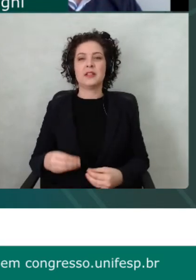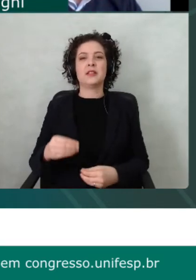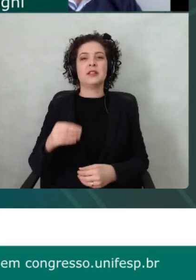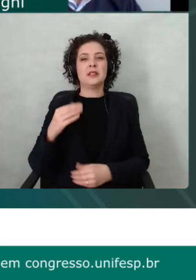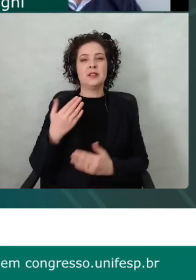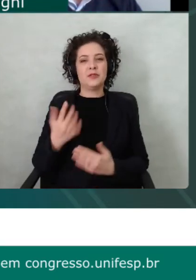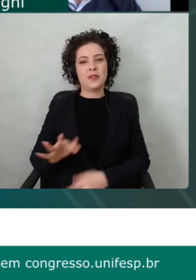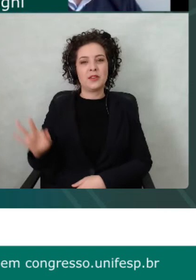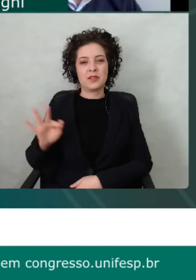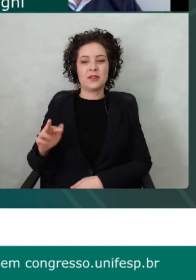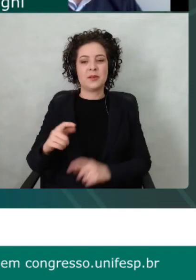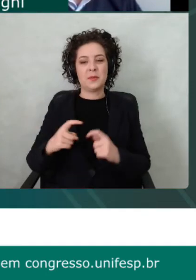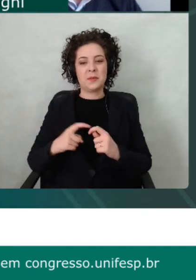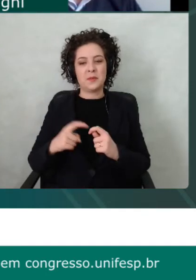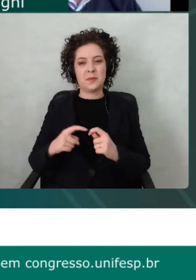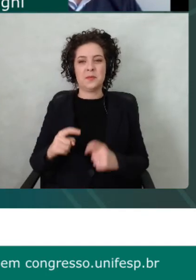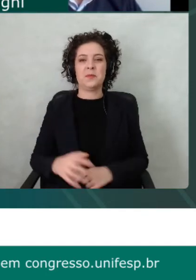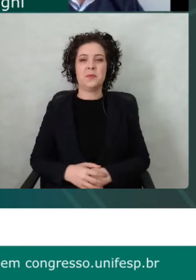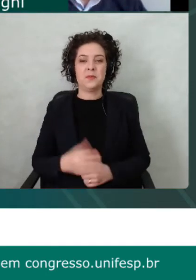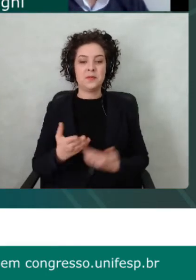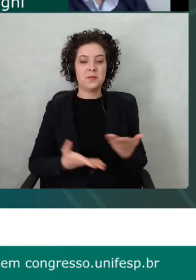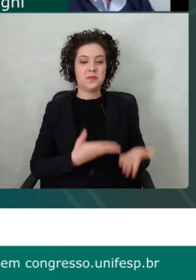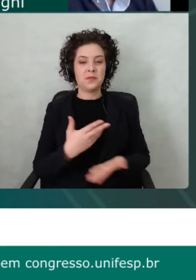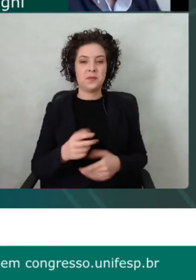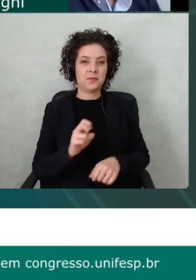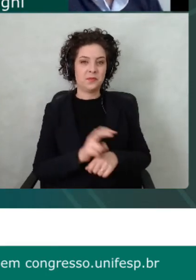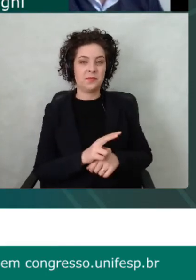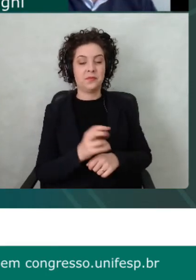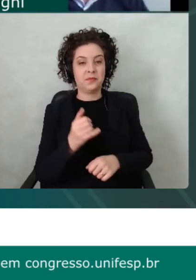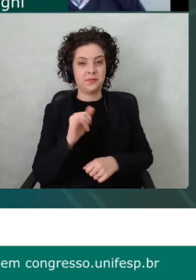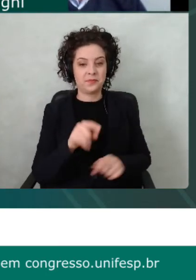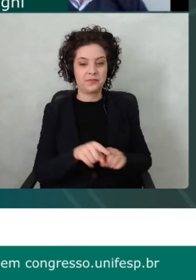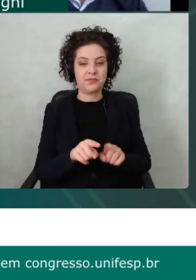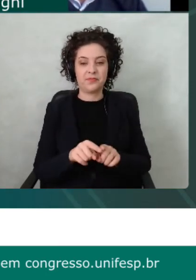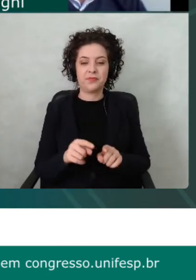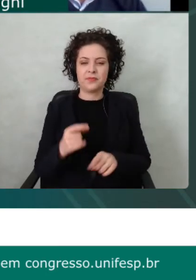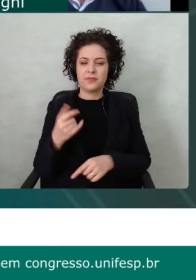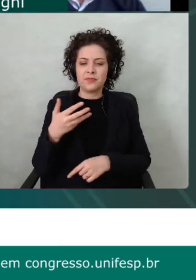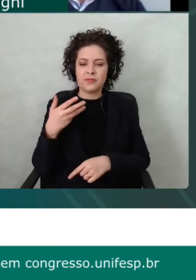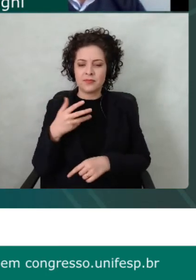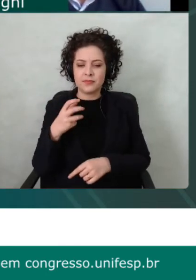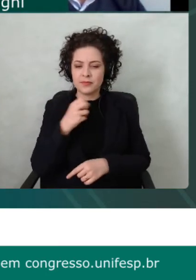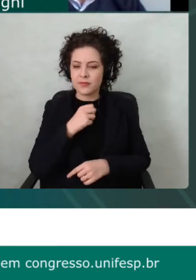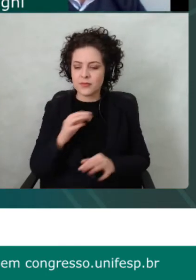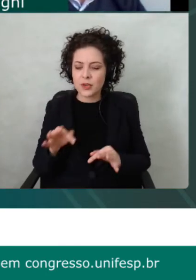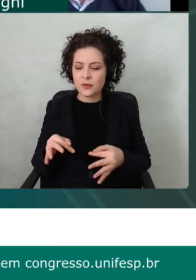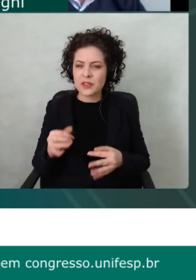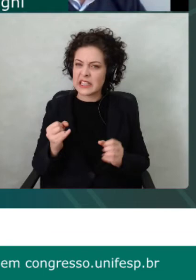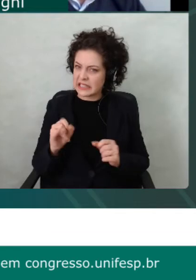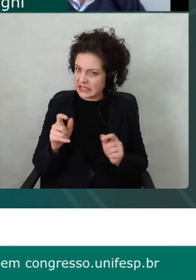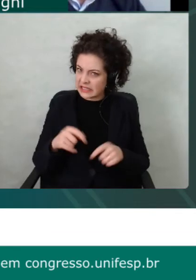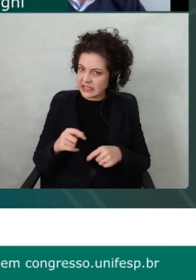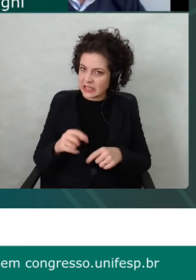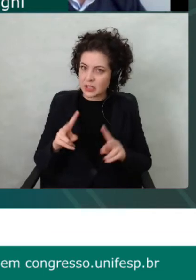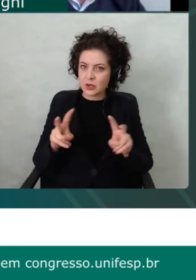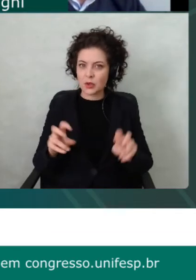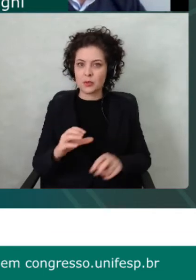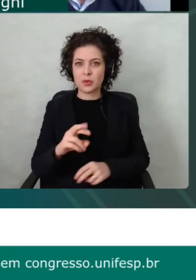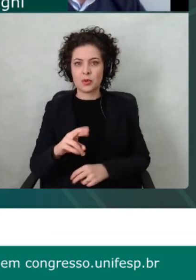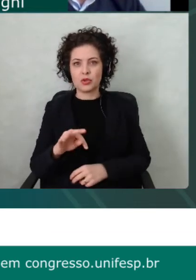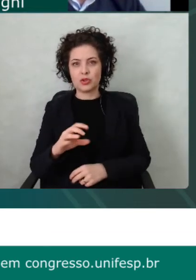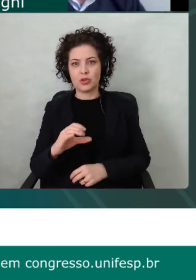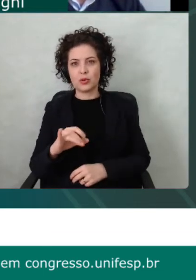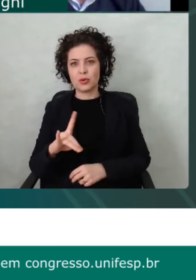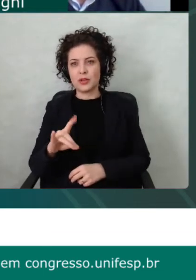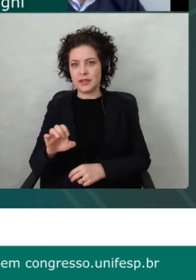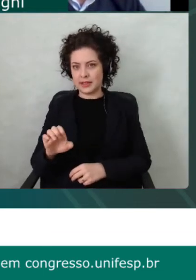aí sobre as terapias antivirais. Eu vou pedir para ele falar um pouquinho também no finalzinho, se ele puder, sobre o corticoide. Depois ele comenta alguma